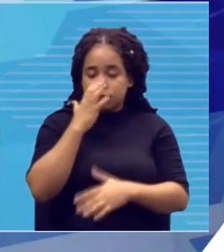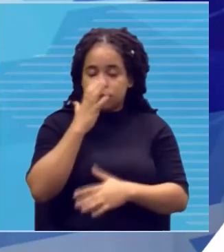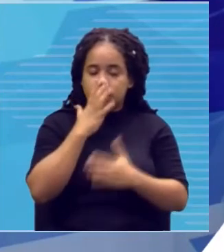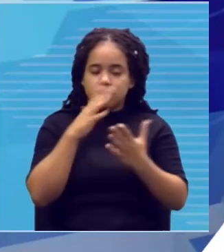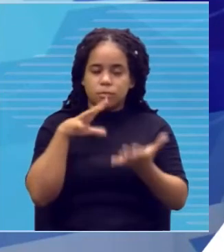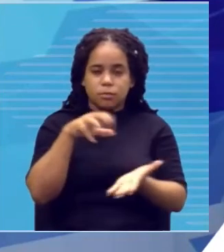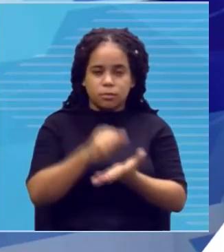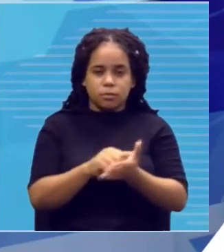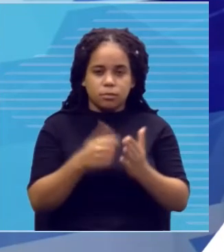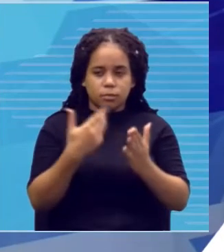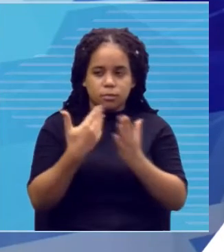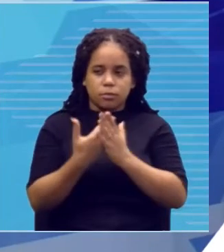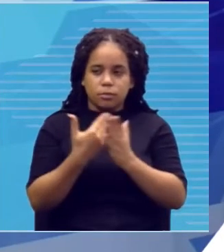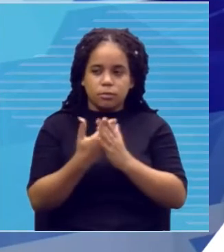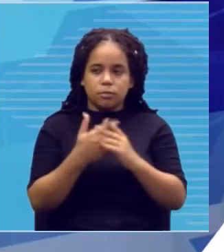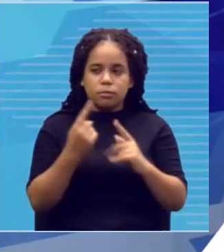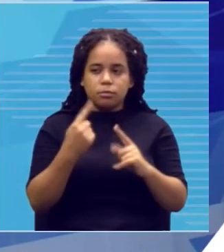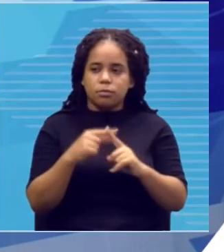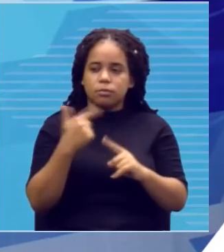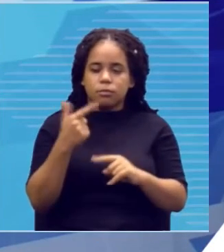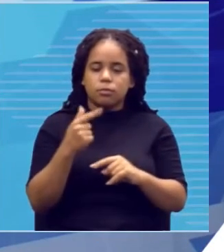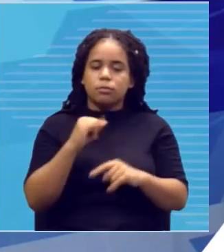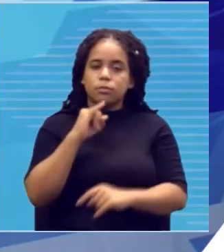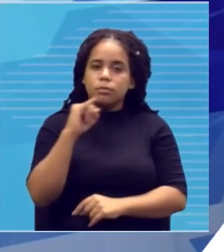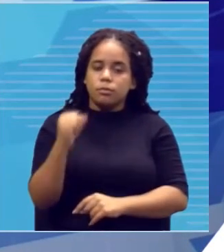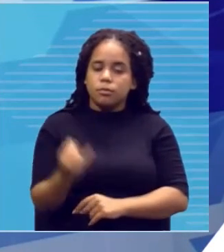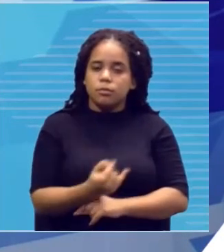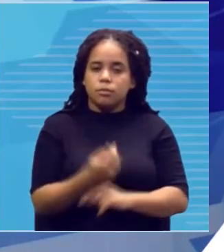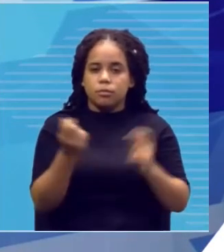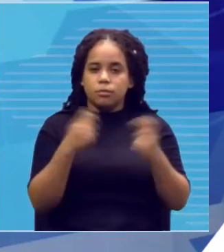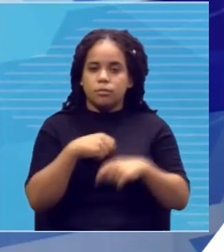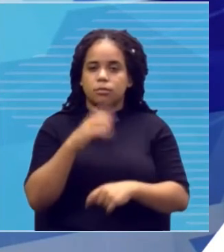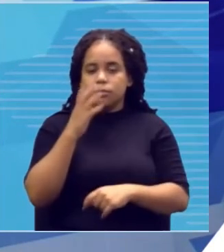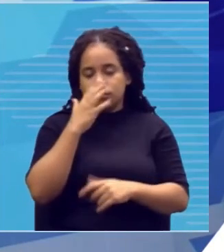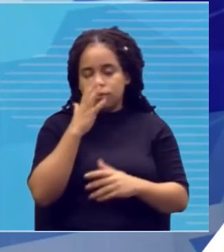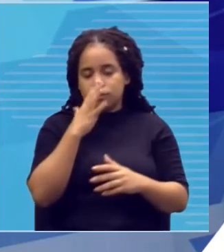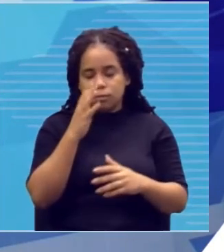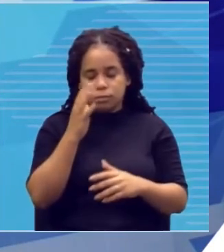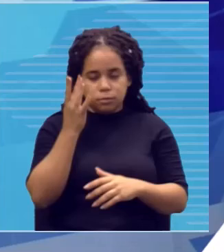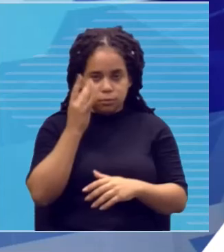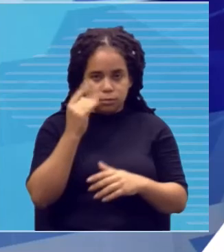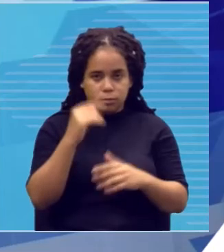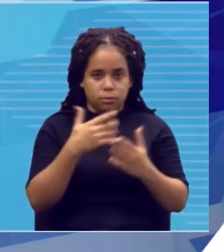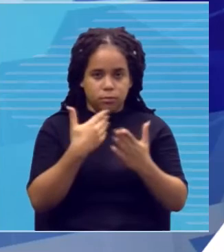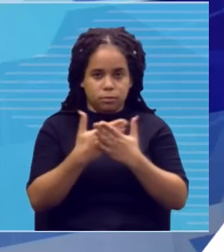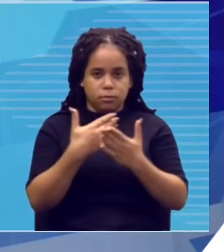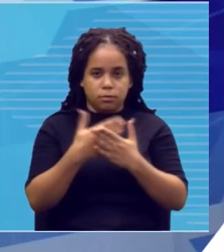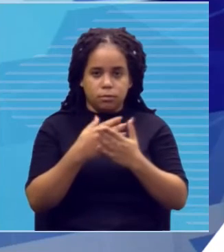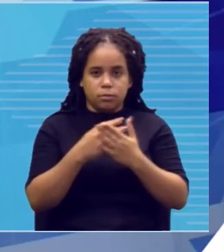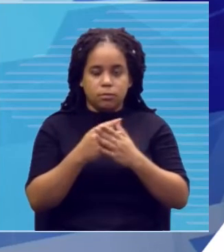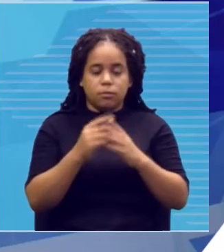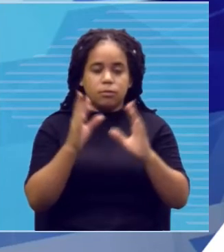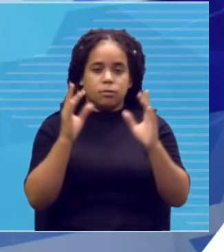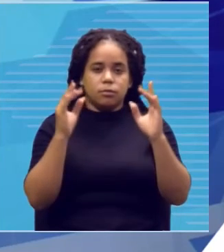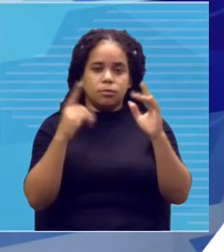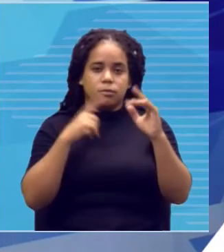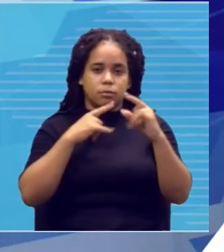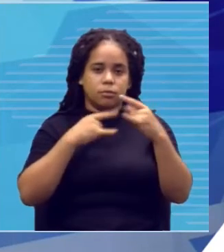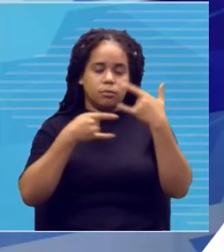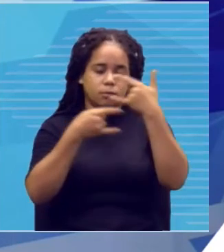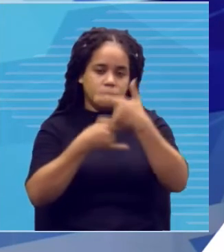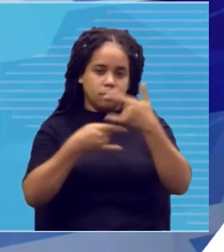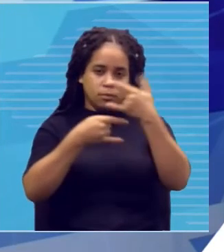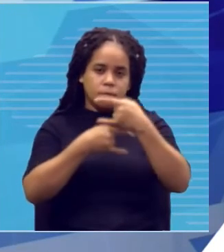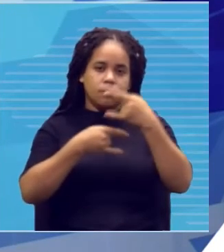gravada porque não teve a oportunidade né não deu certo assistir aula ao vivo Tá certo é